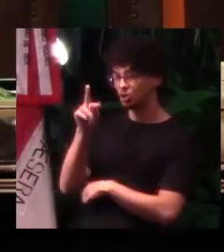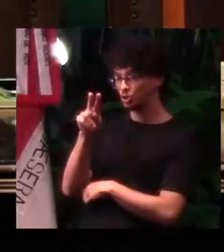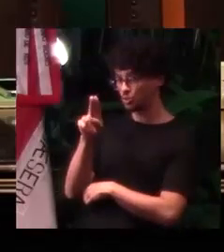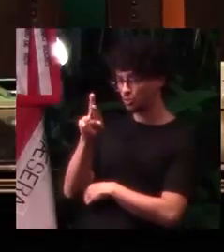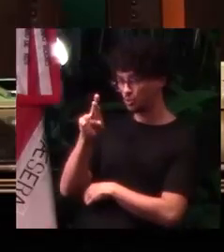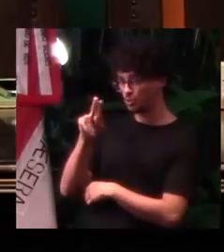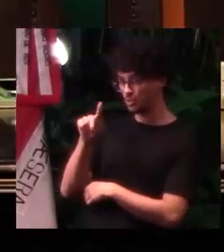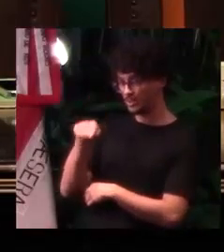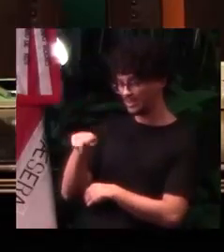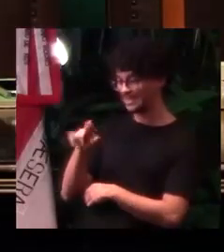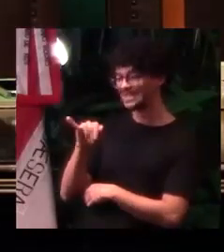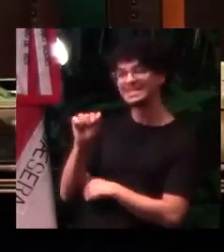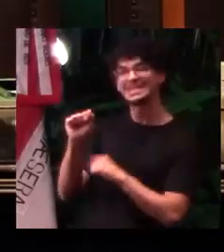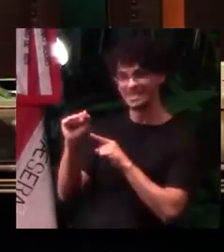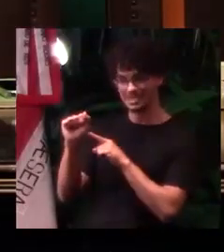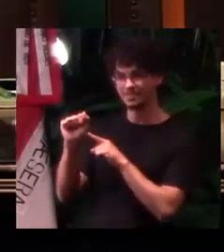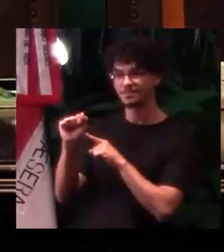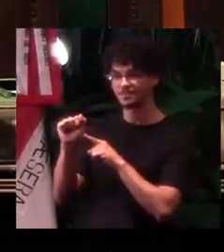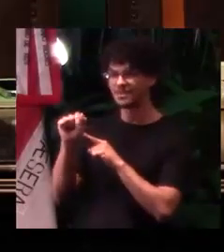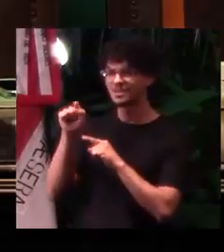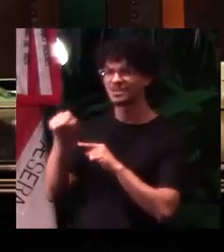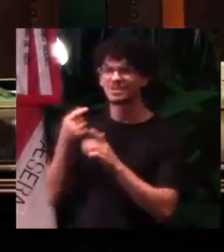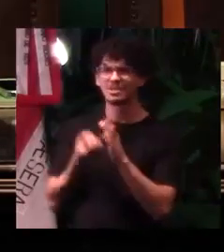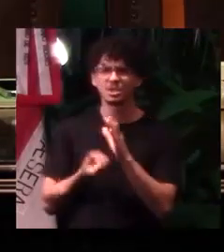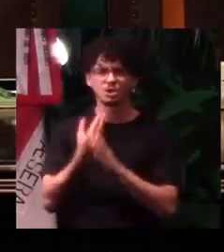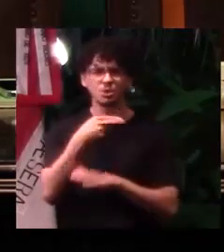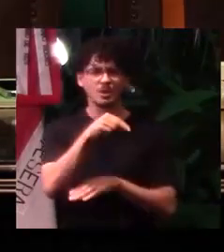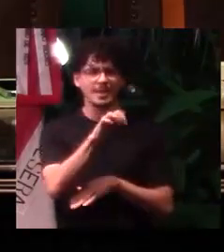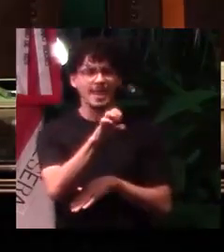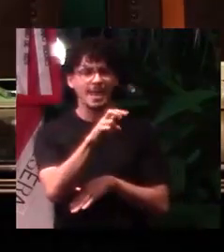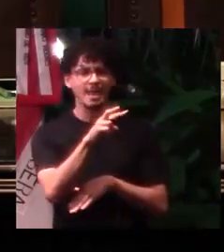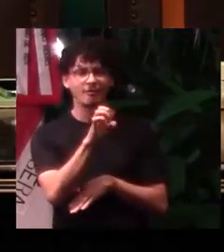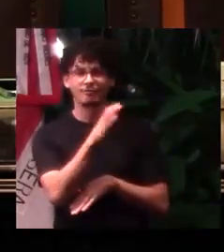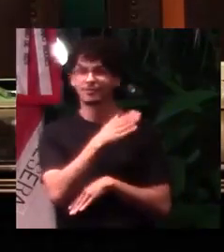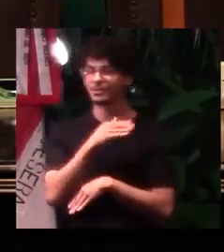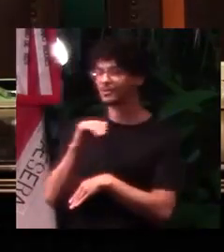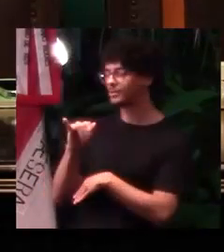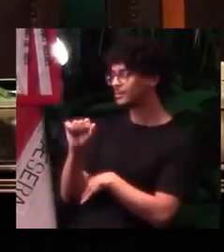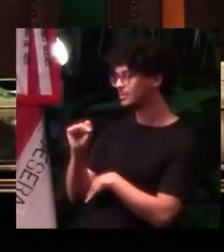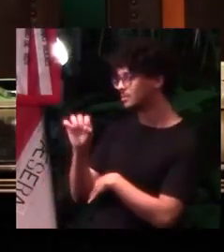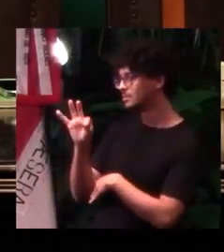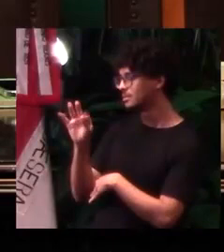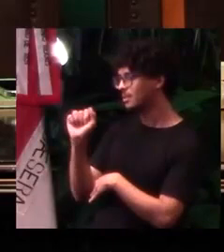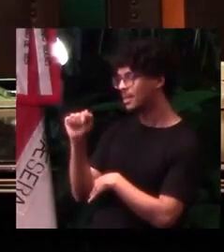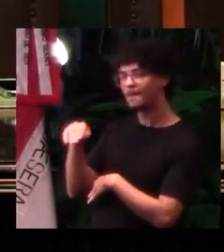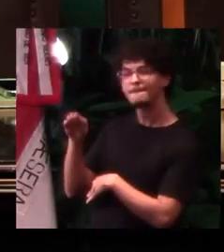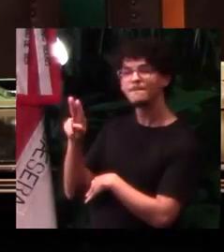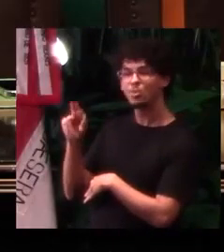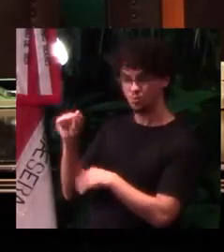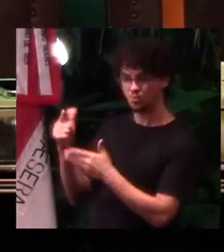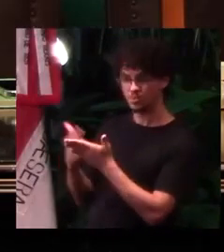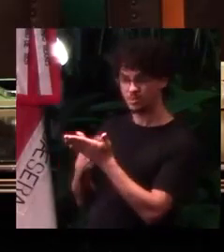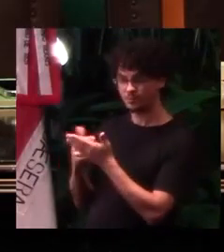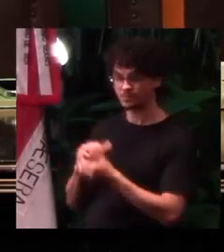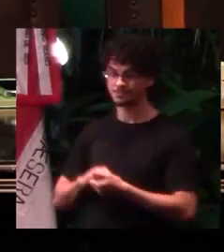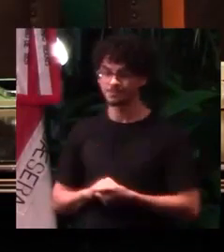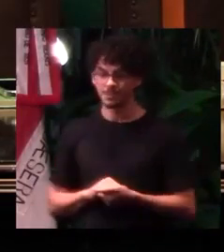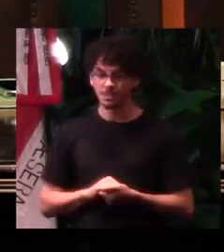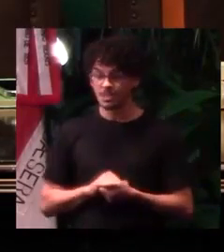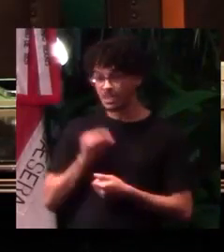Pamuk, né? Orhan Pamuk, autor de Neve, né? De Istambul, o Pamuk, ele vai dizer